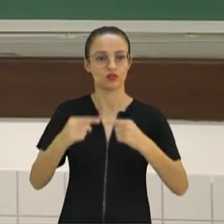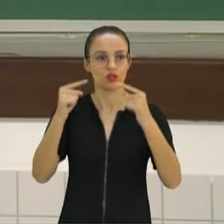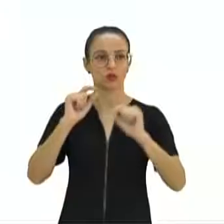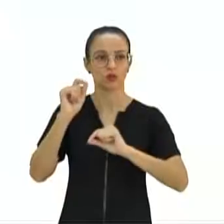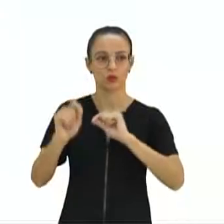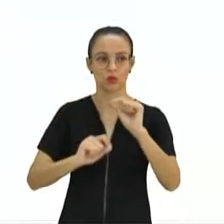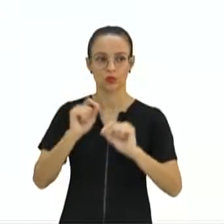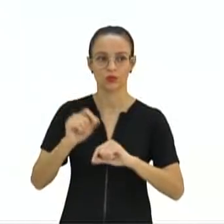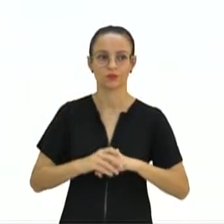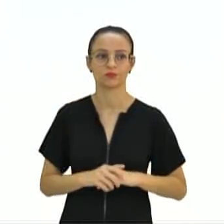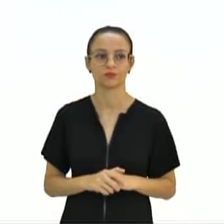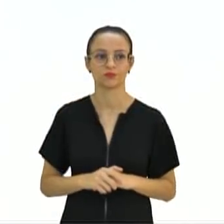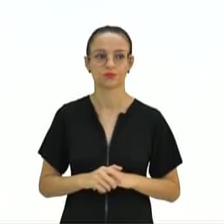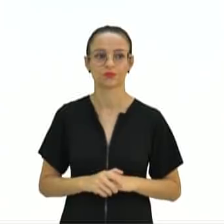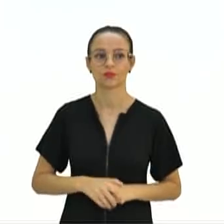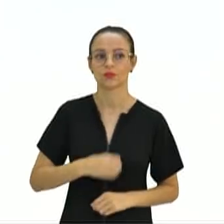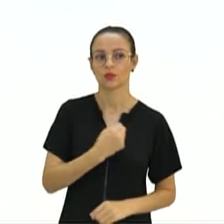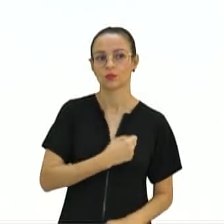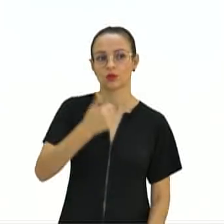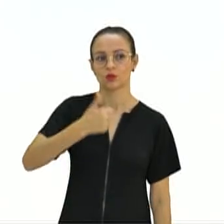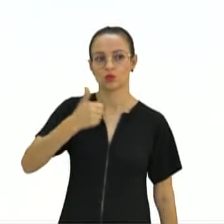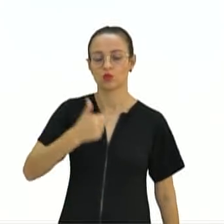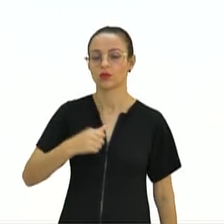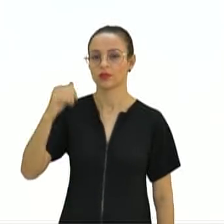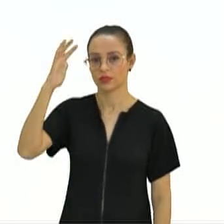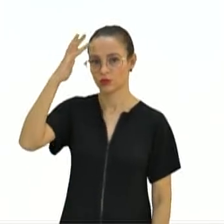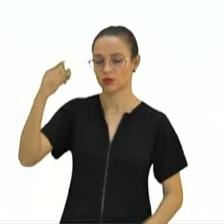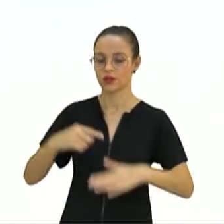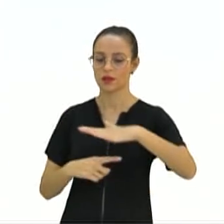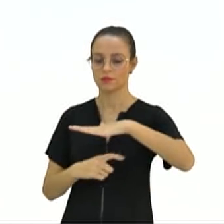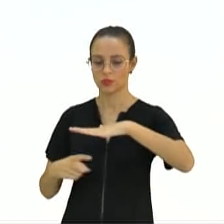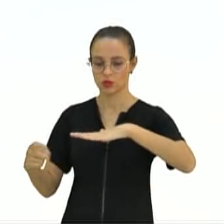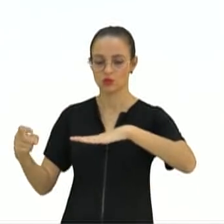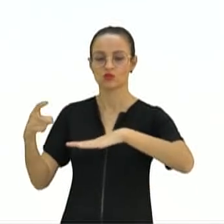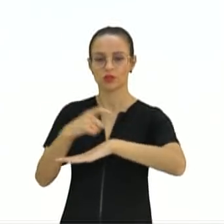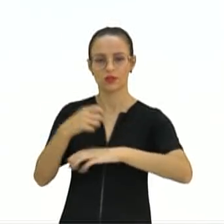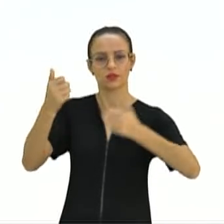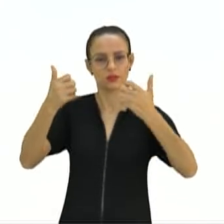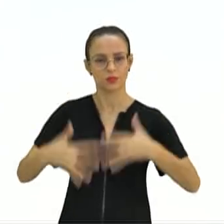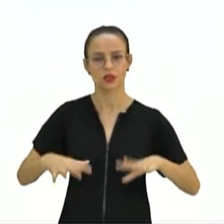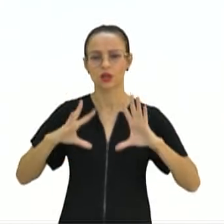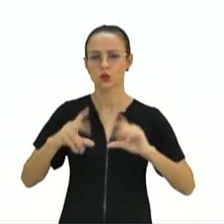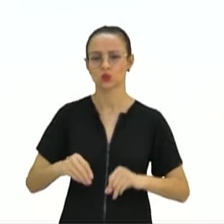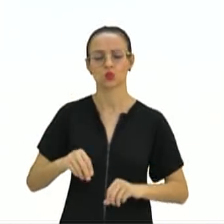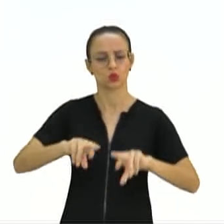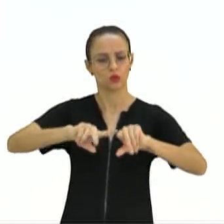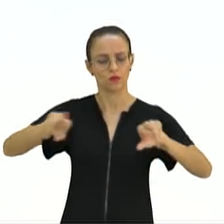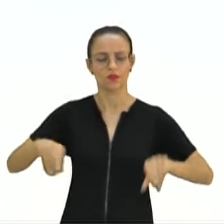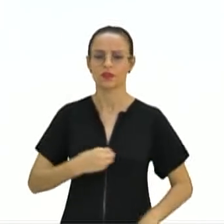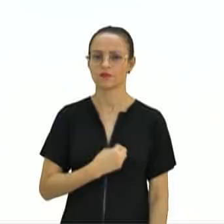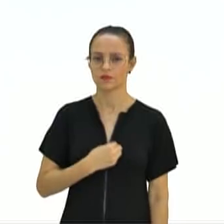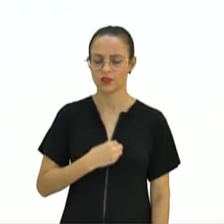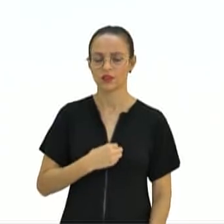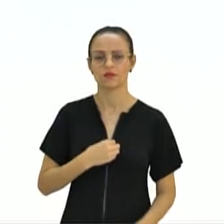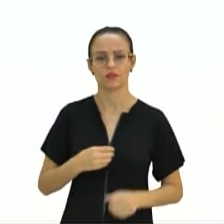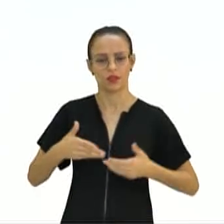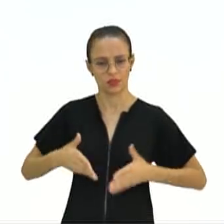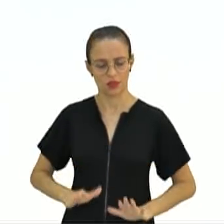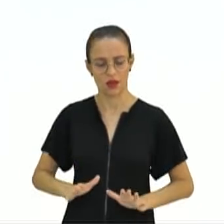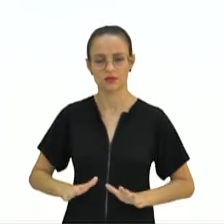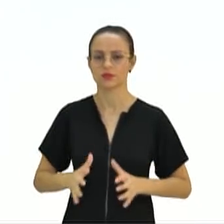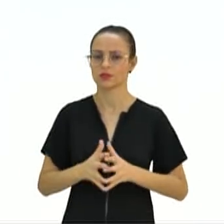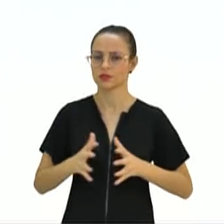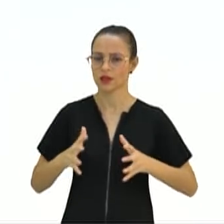código. 1. A teoria da biogênese afirma que todo ser vivo nasce, cresce, reproduz e